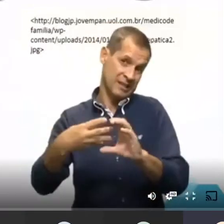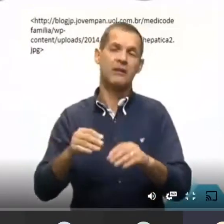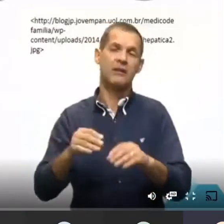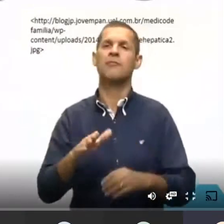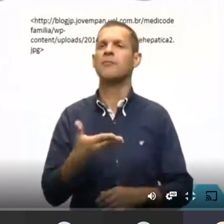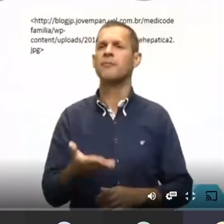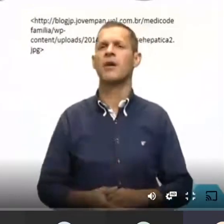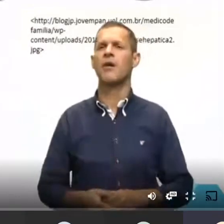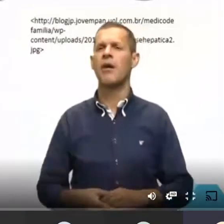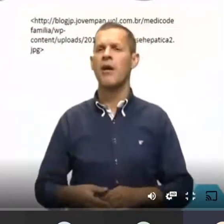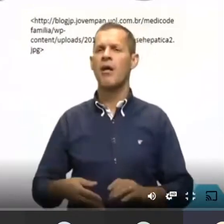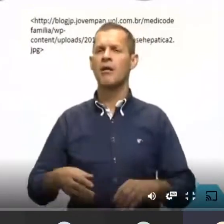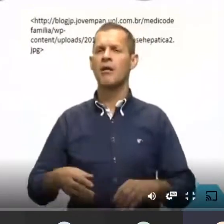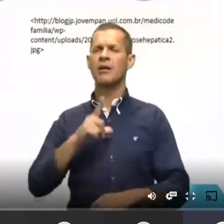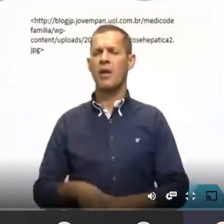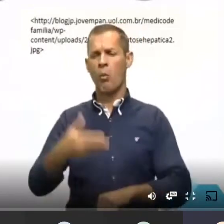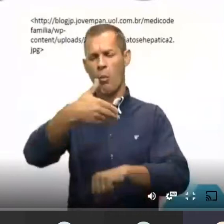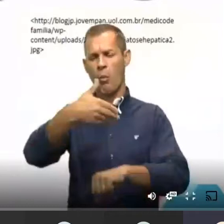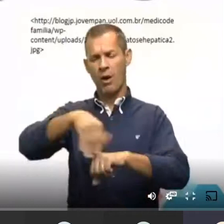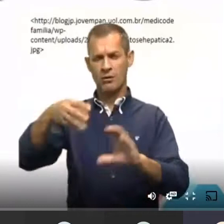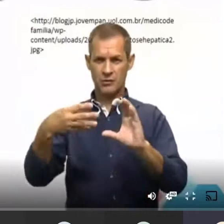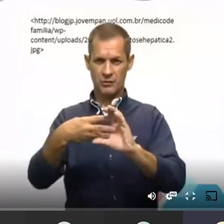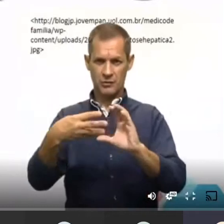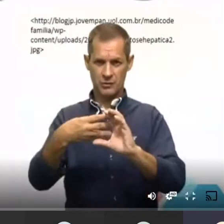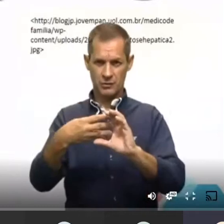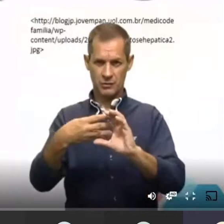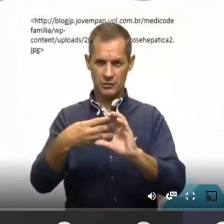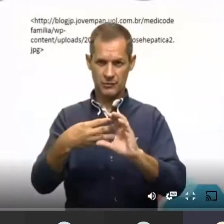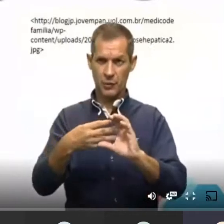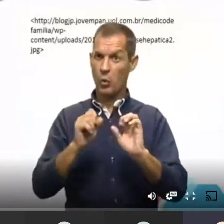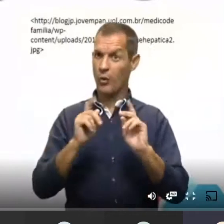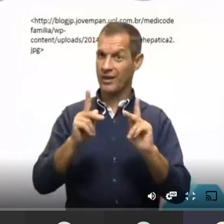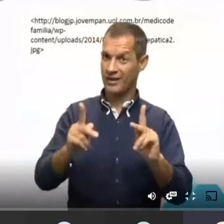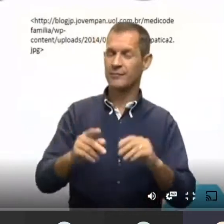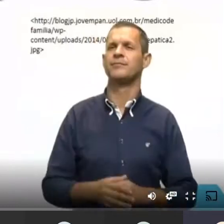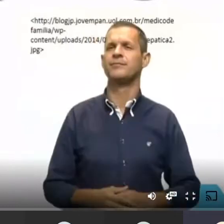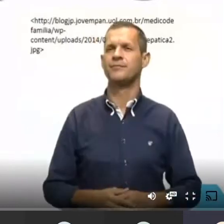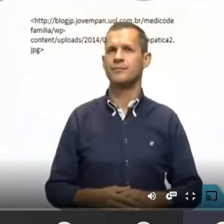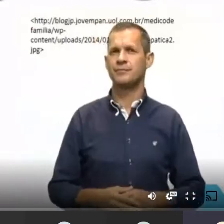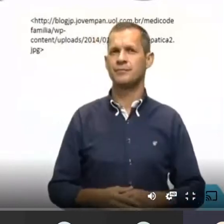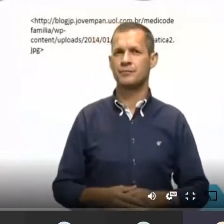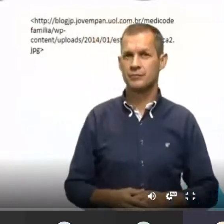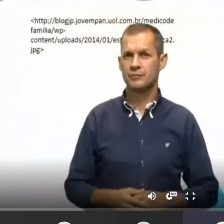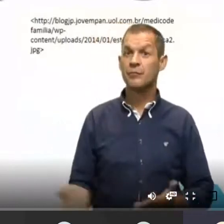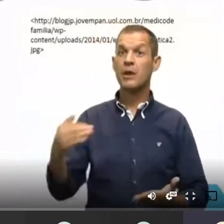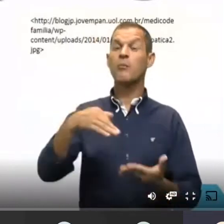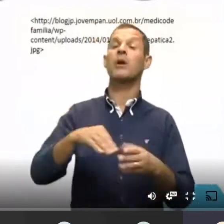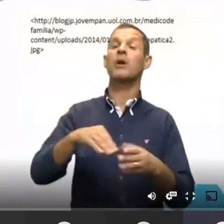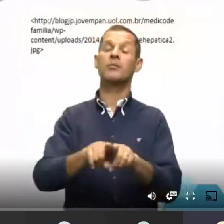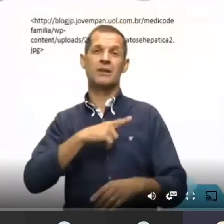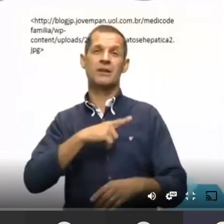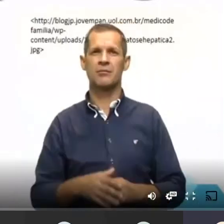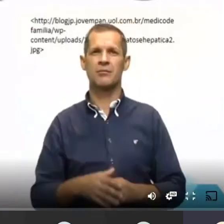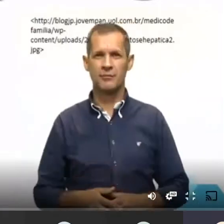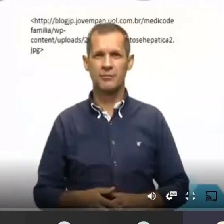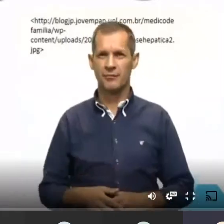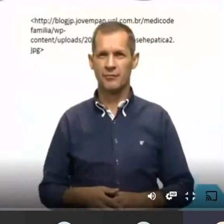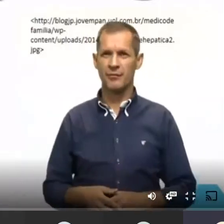removidas da célula, elas causam lesão celular. Ok? Por fim, nós temos